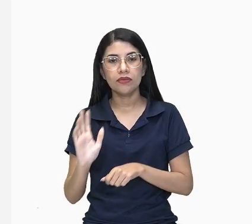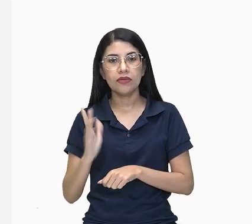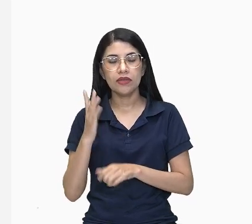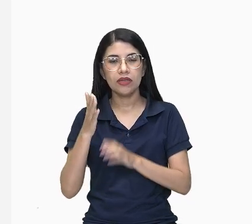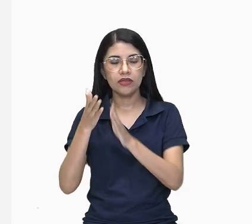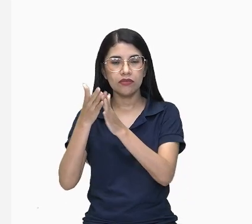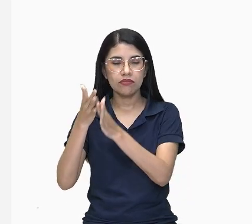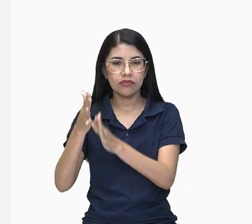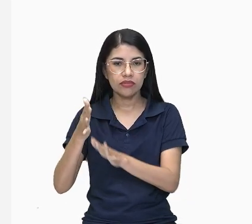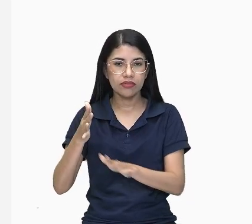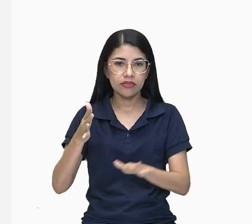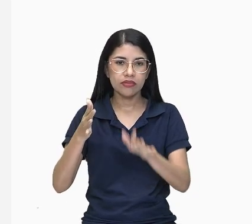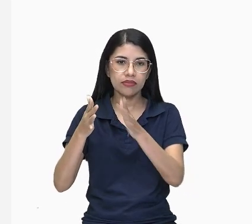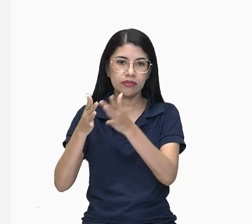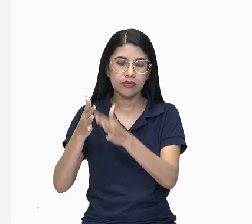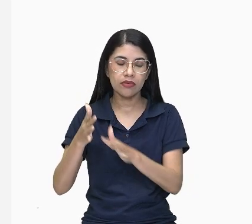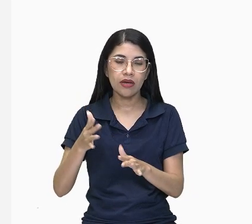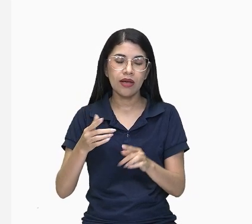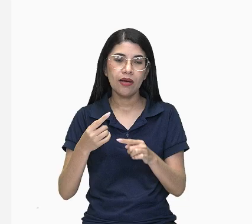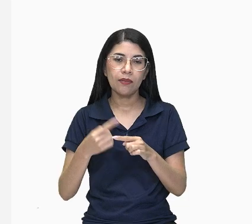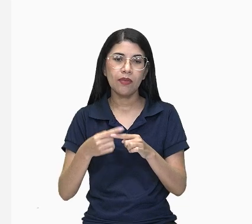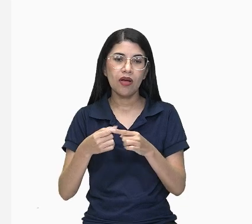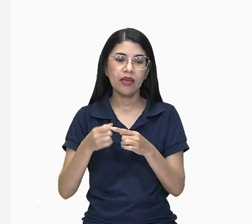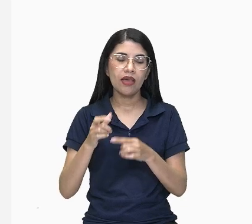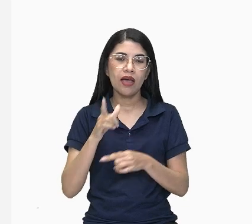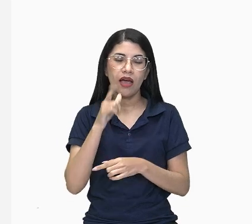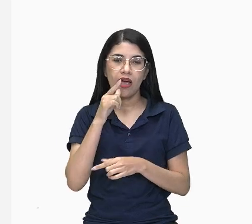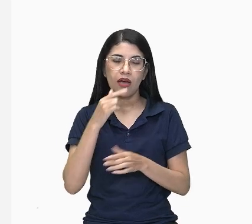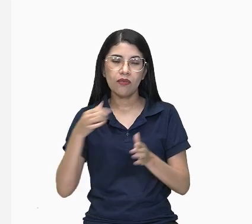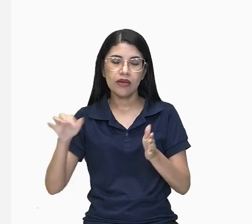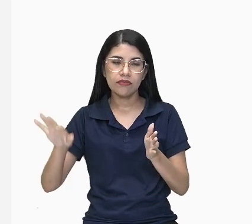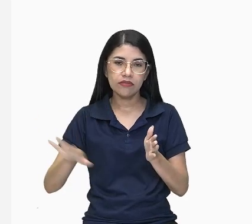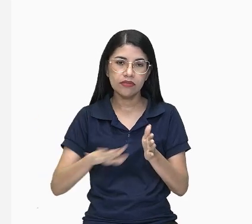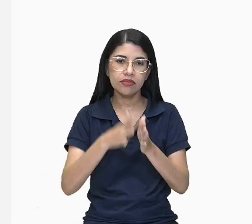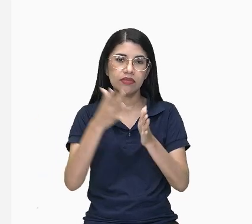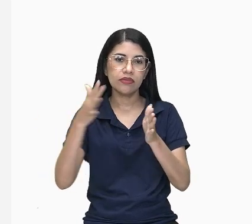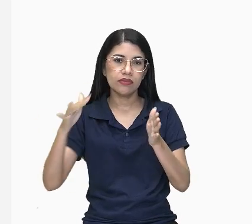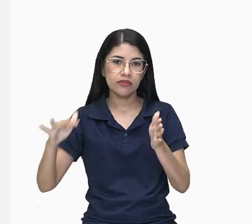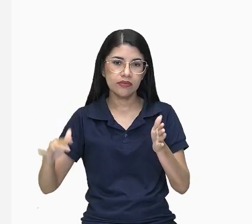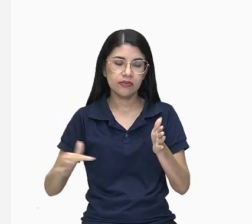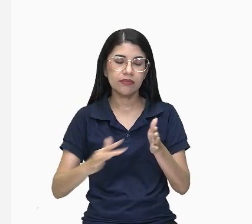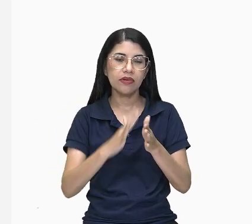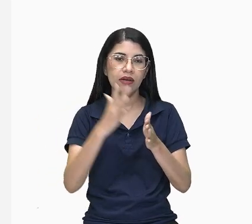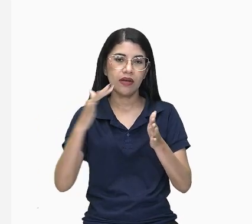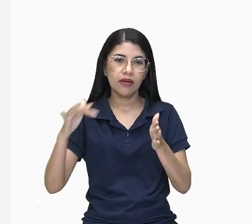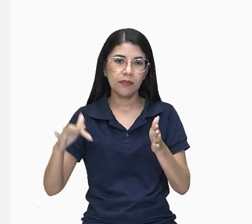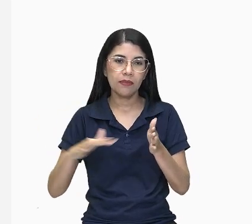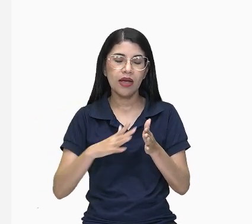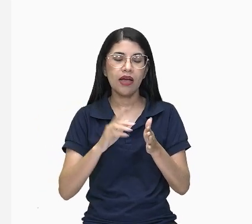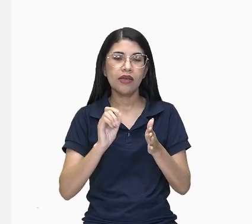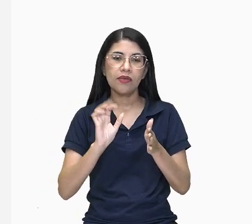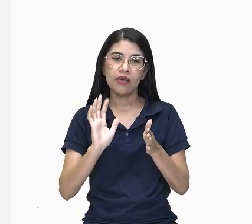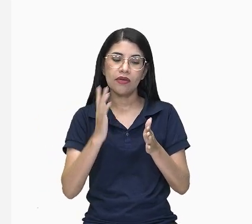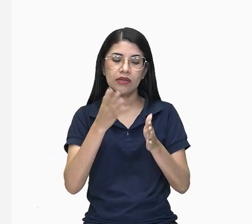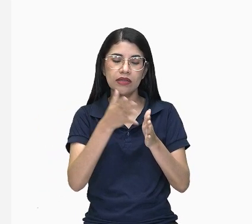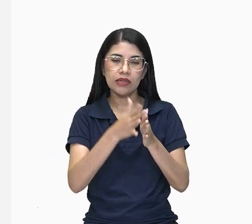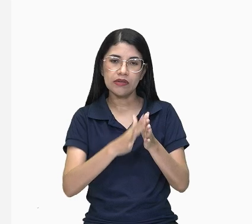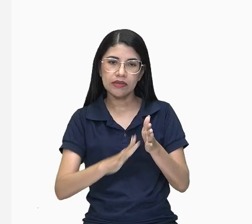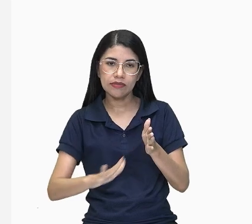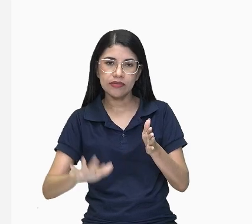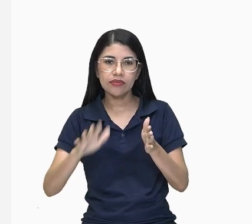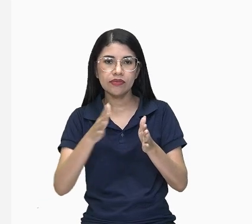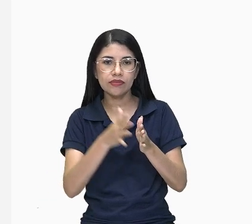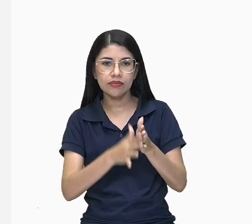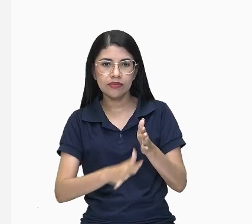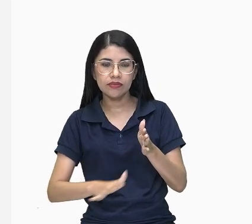ao movimento de subida e descida da água. Então, o fenômeno das terras caídas, ele